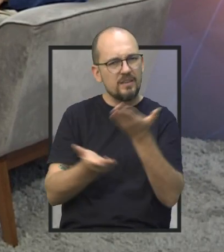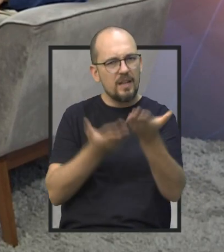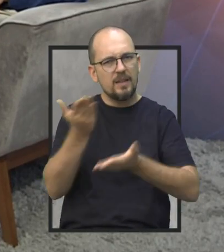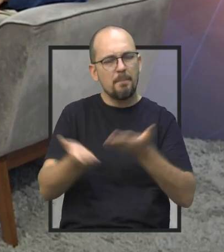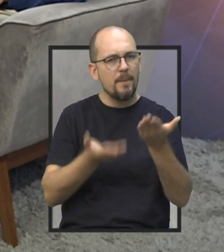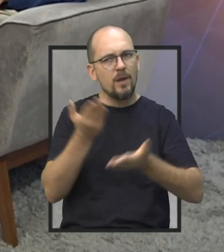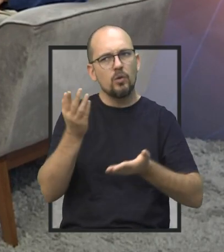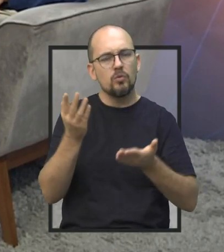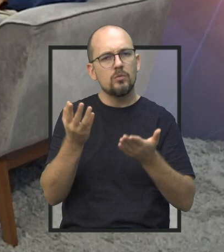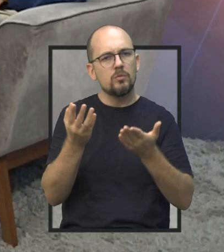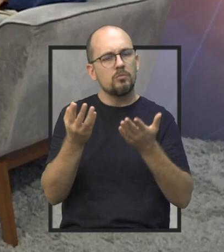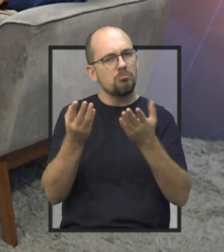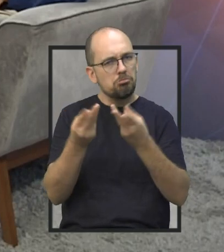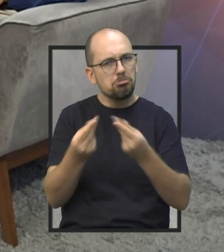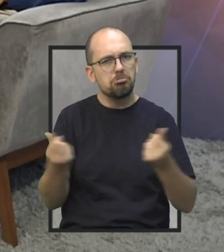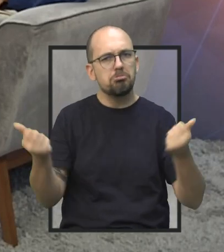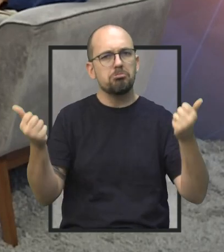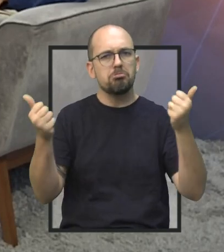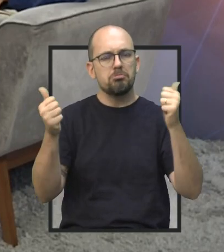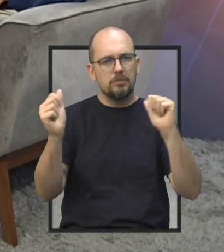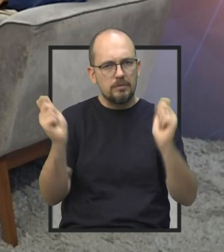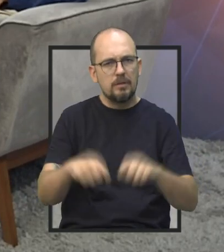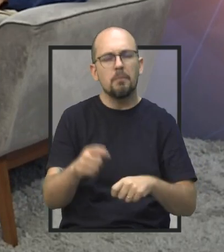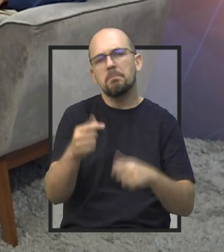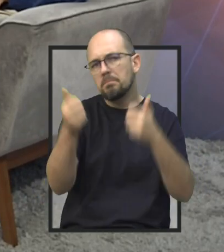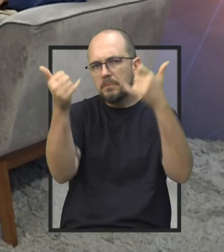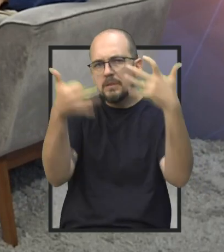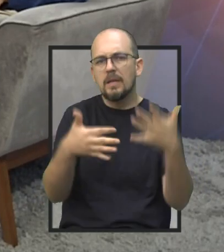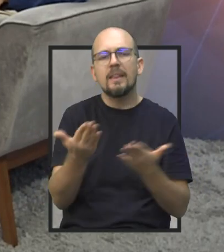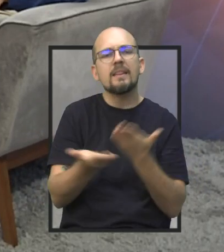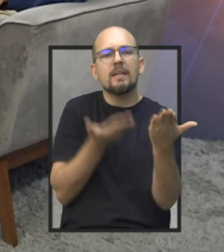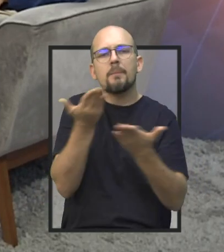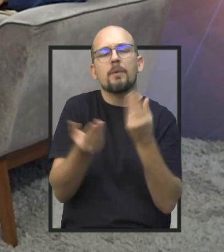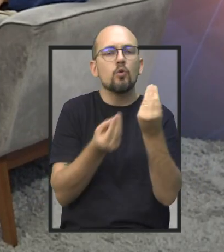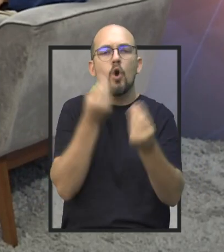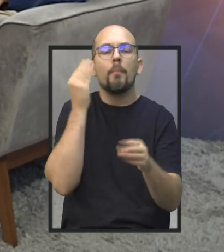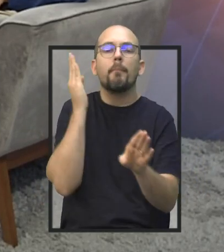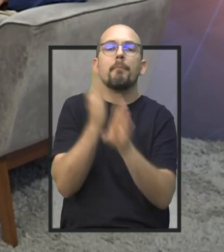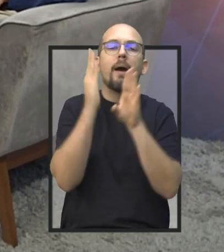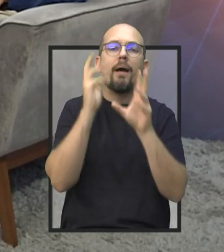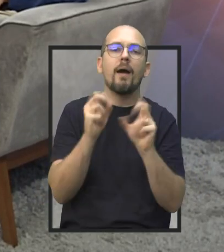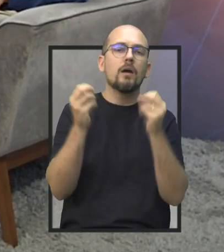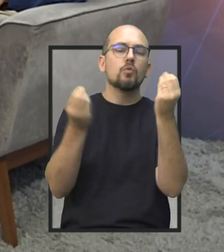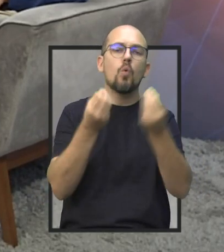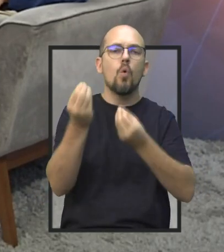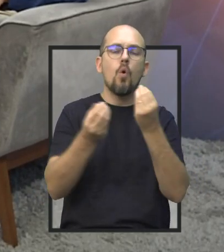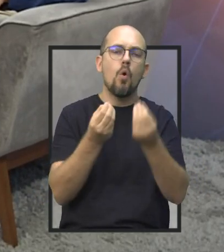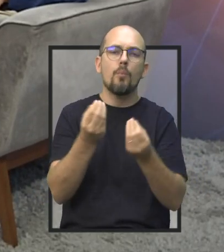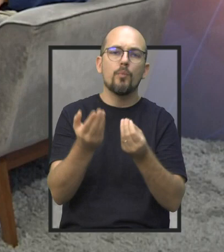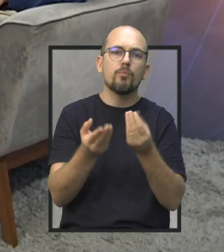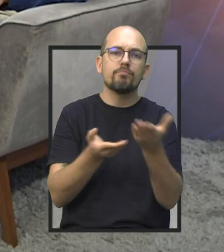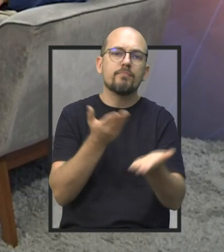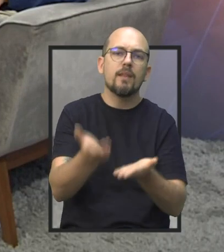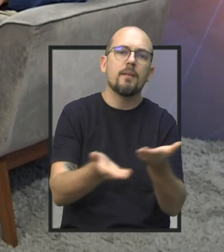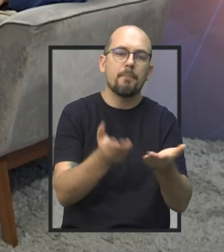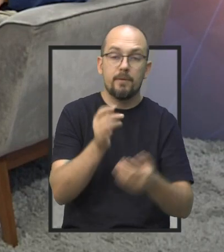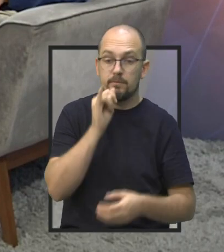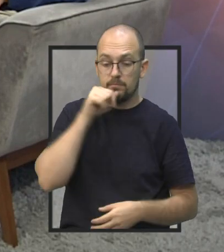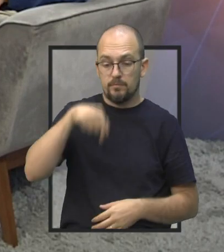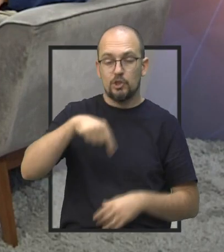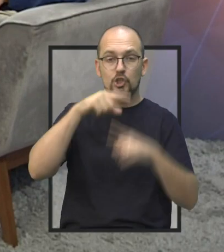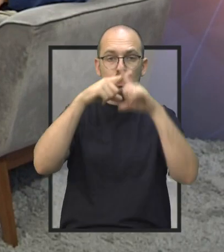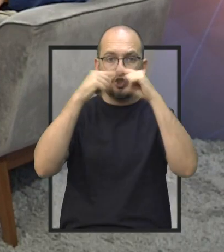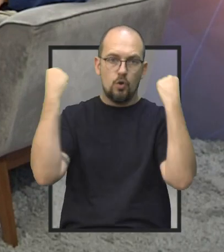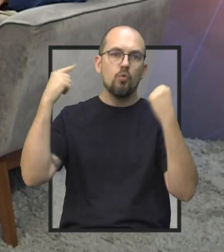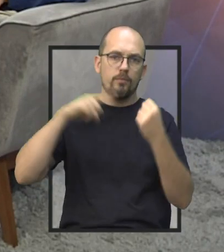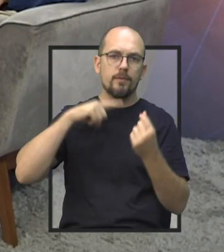são muito eficazes, né? Quais são os tratamentos? Como é feito o tratamento, né? Inclusive aqui na nossa cidade nós temos